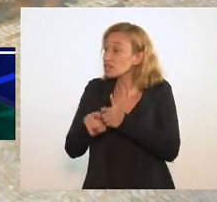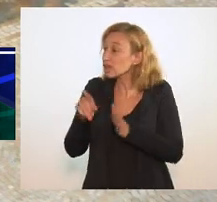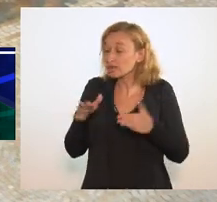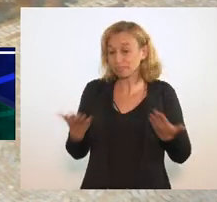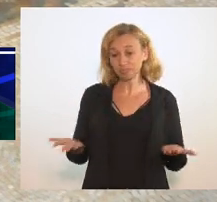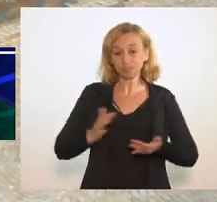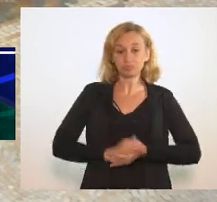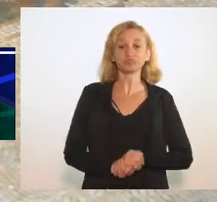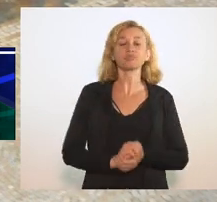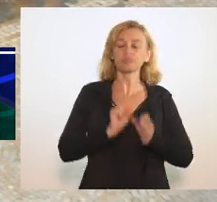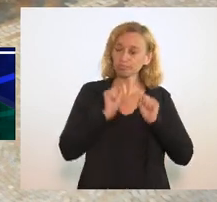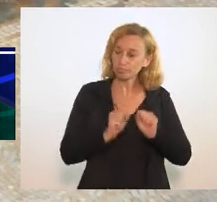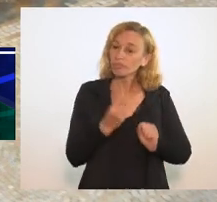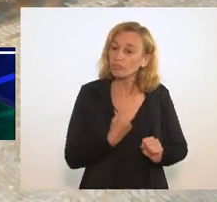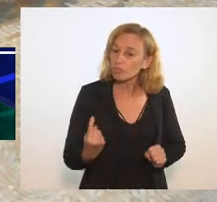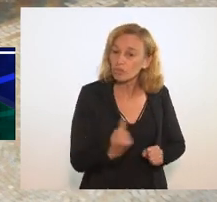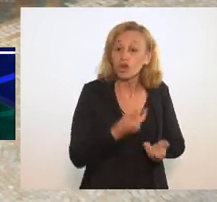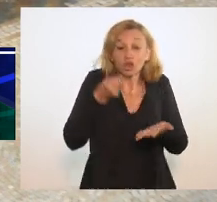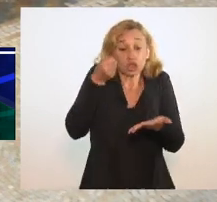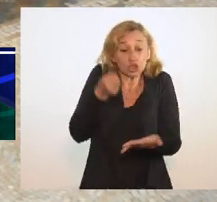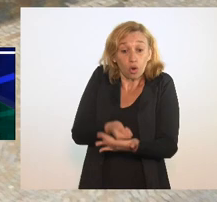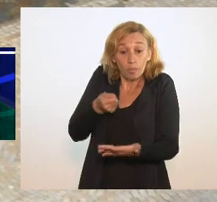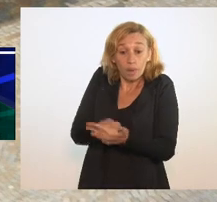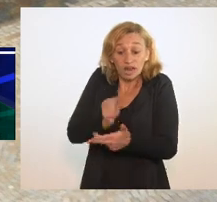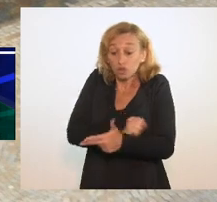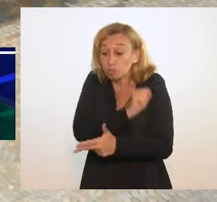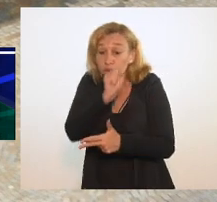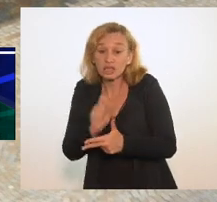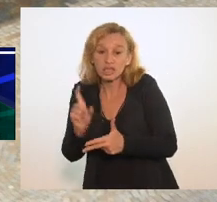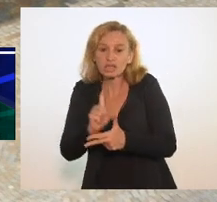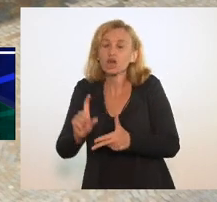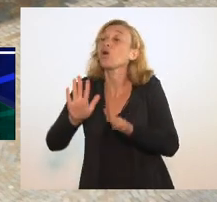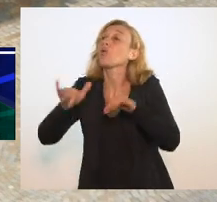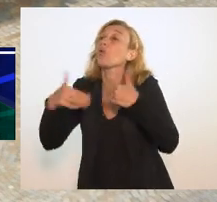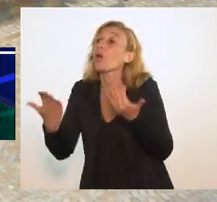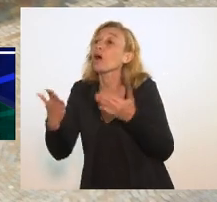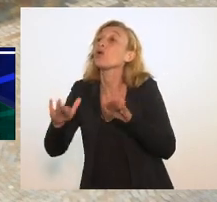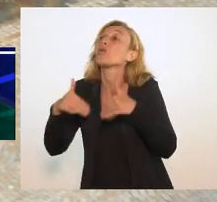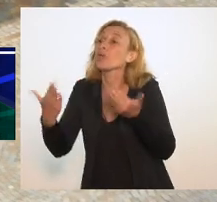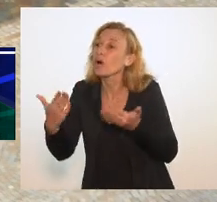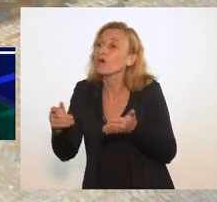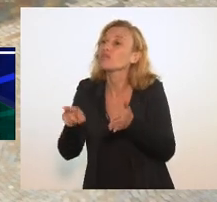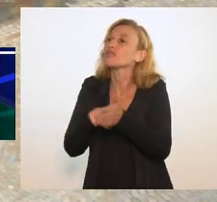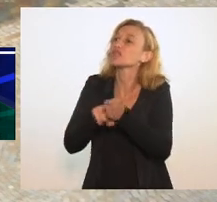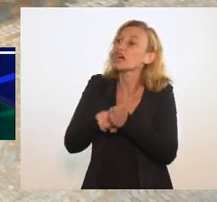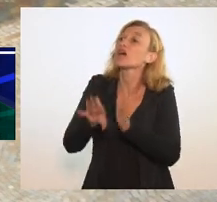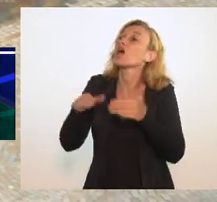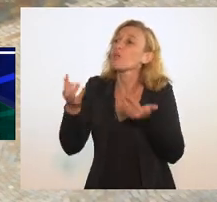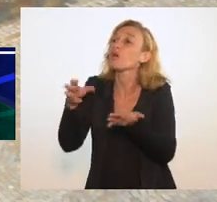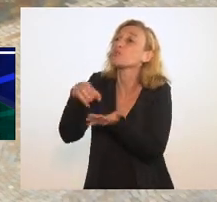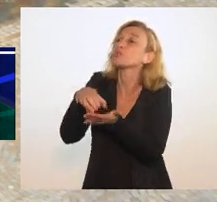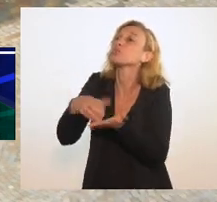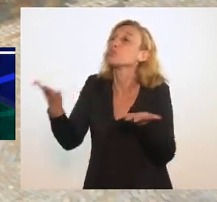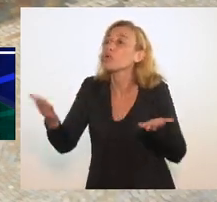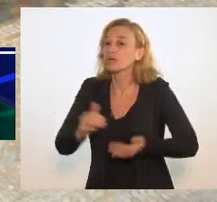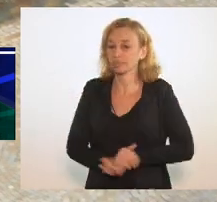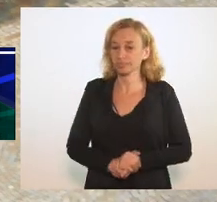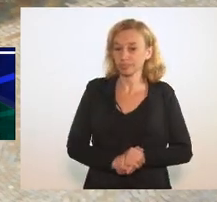e aí podemos nós cobrar do Poder Executivo qual é o órgão que vai fiscalizar, mas não determinar qual